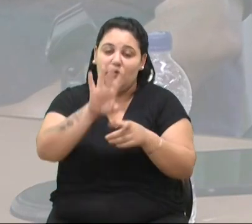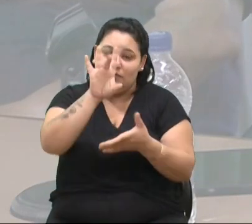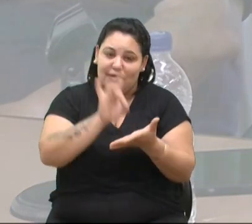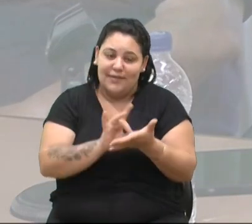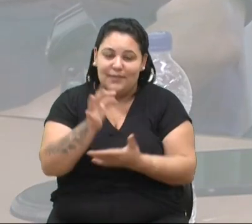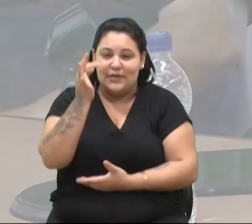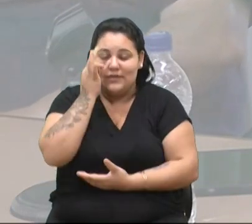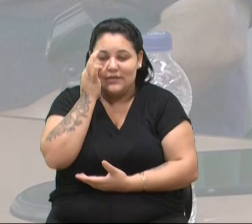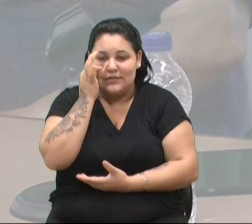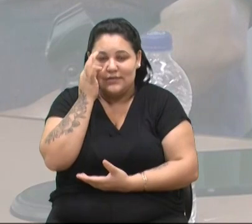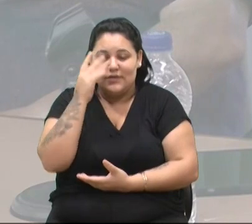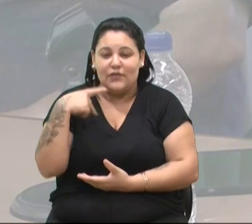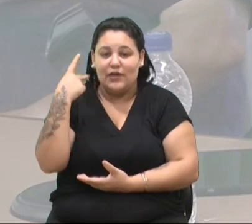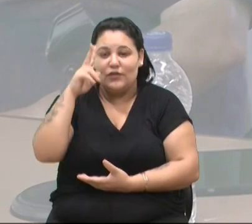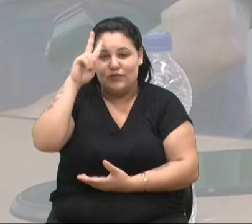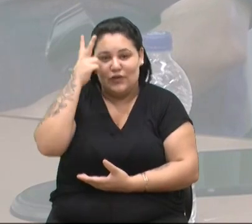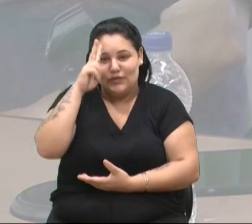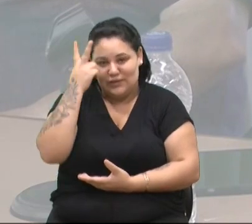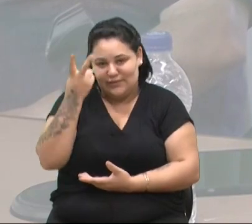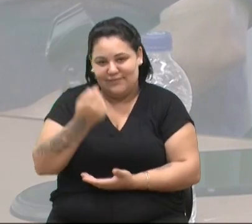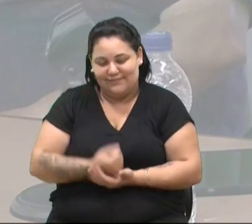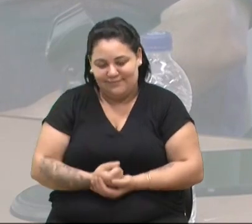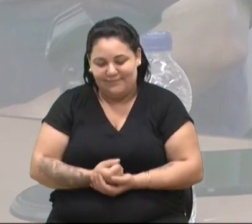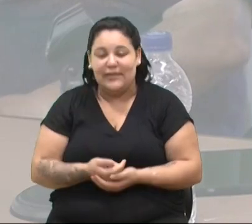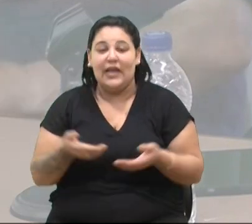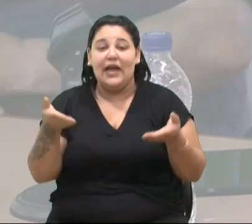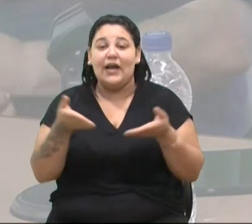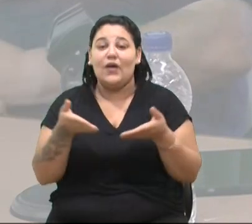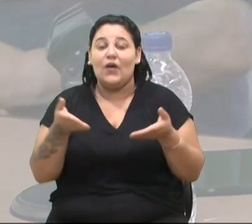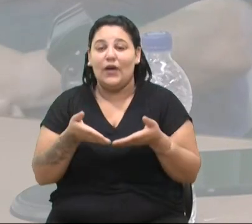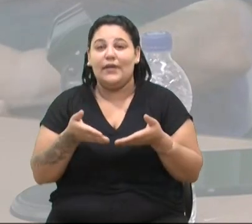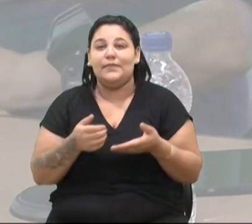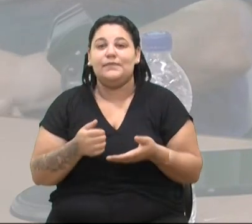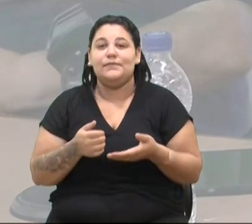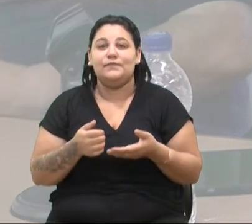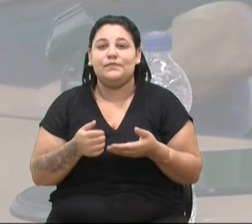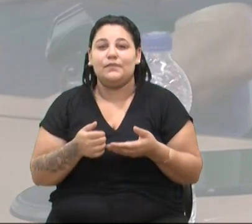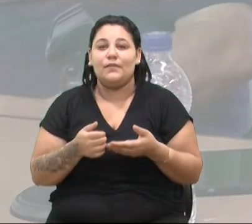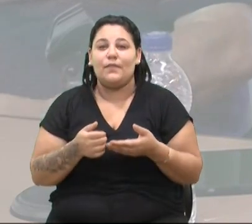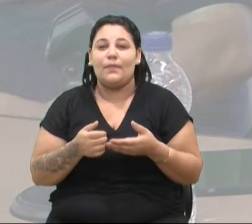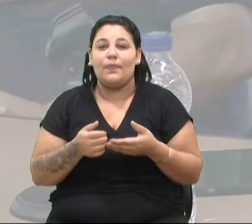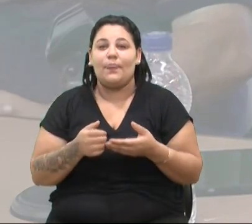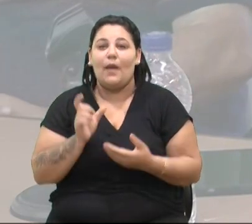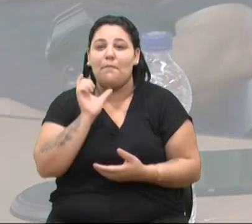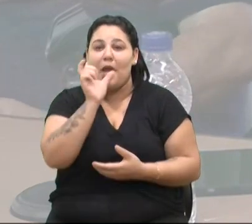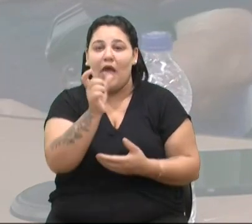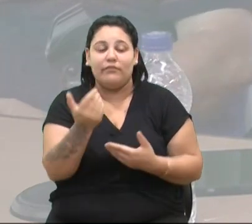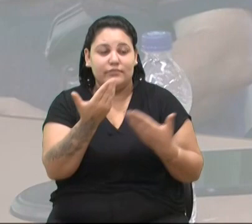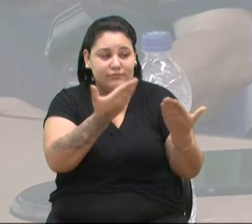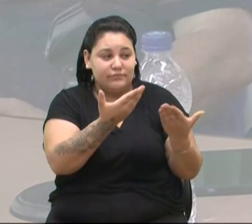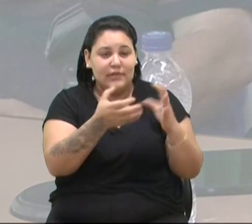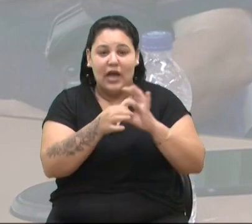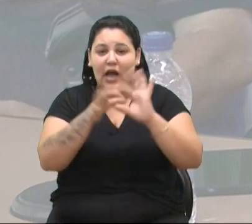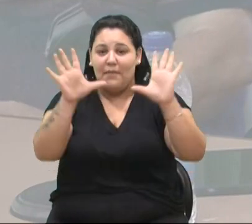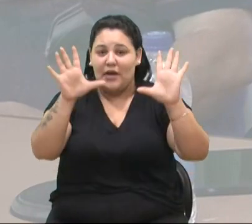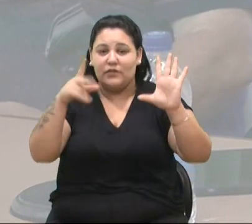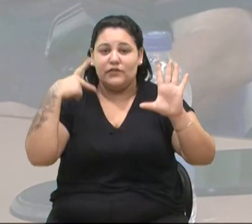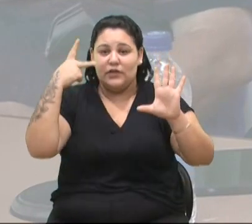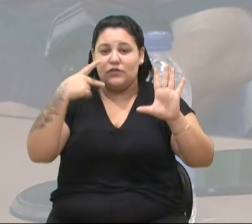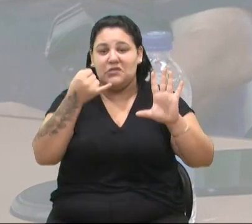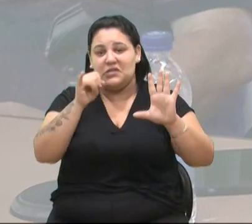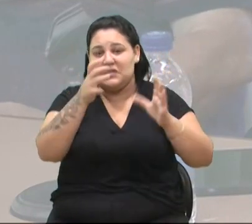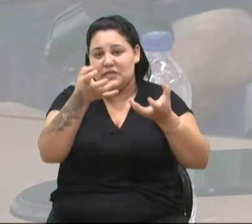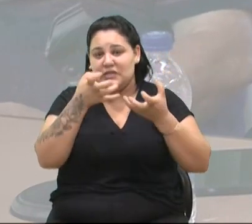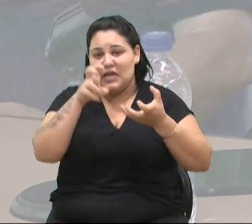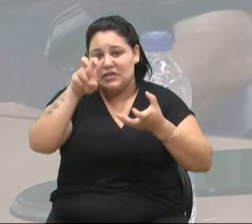vereador Velocino Ues. Agora eu passo a palavra aos vereadores por 5 minutos, se quiserem fazer